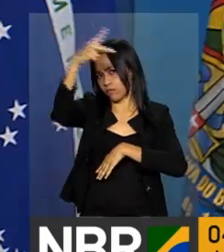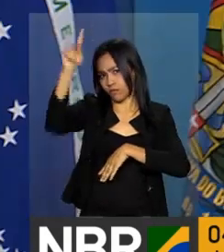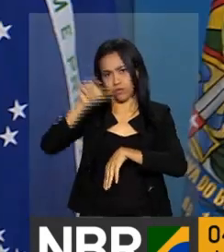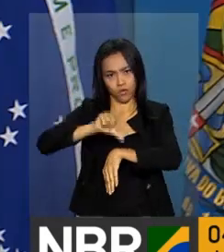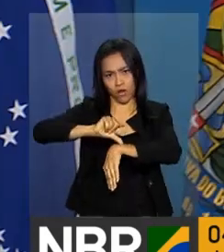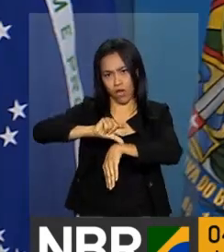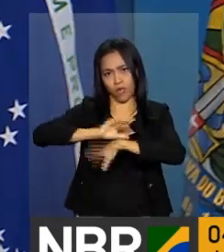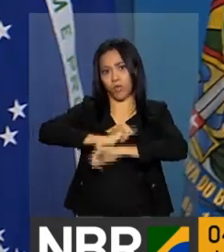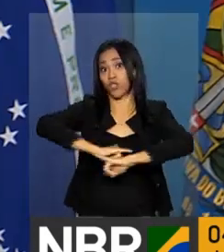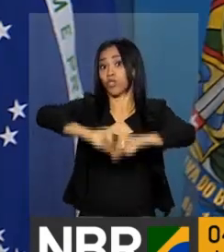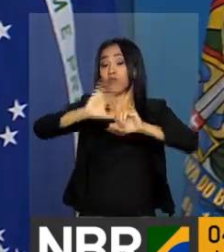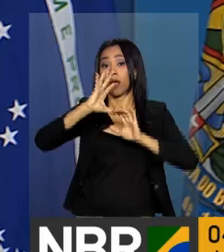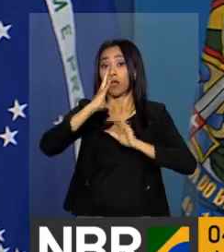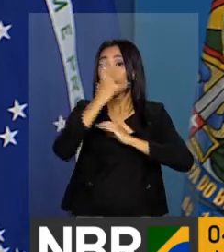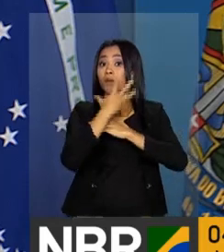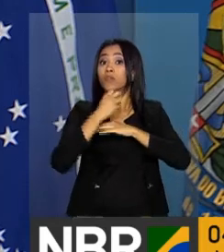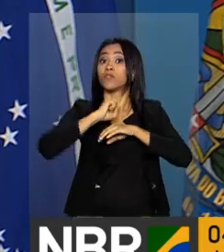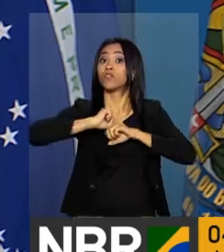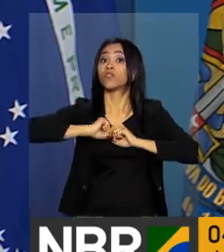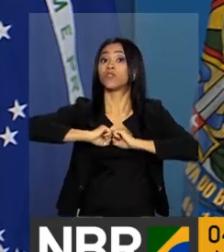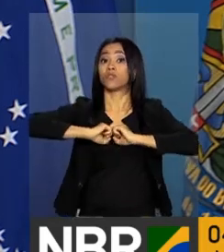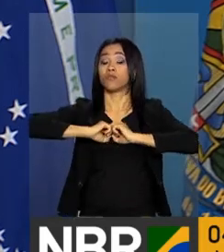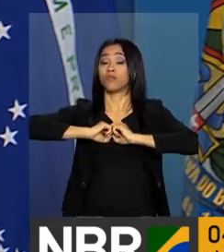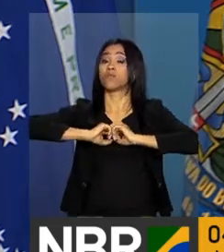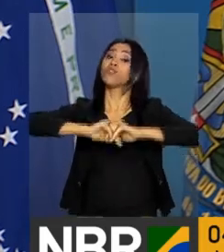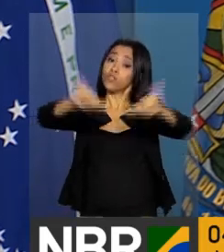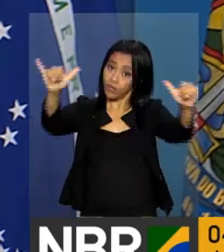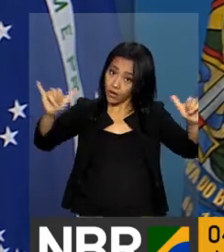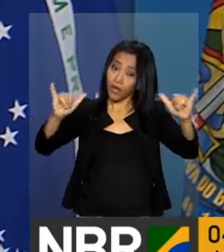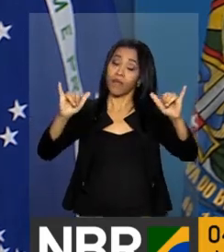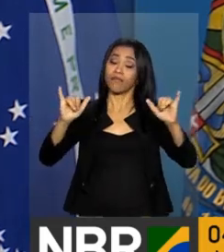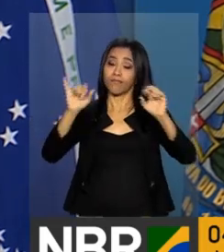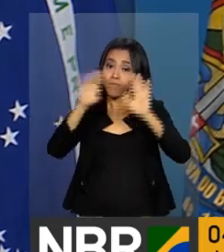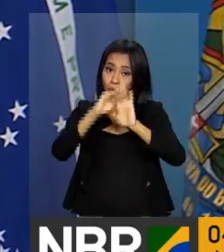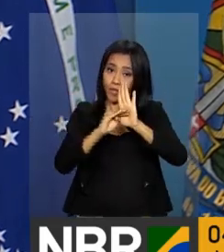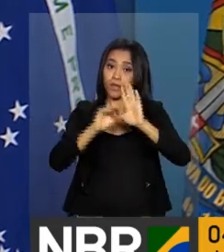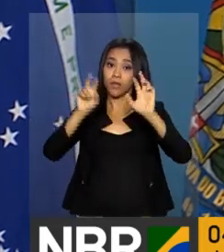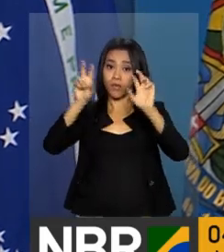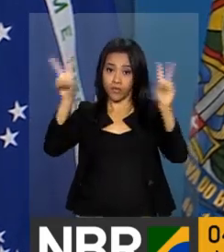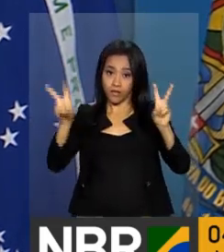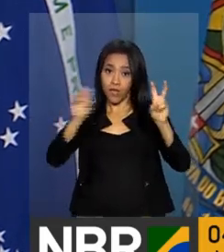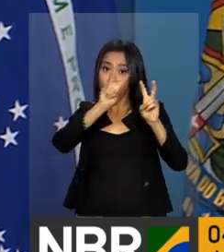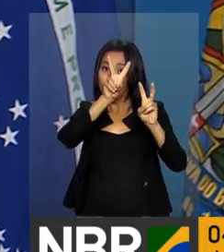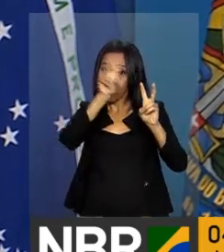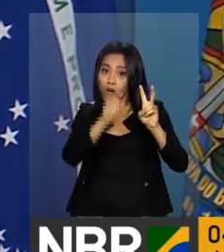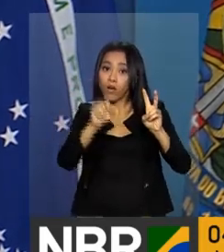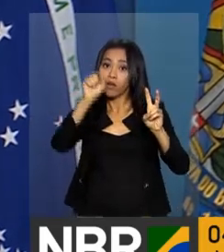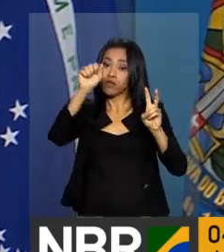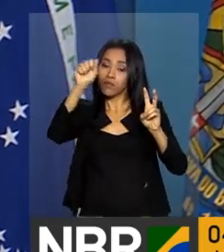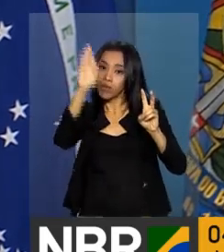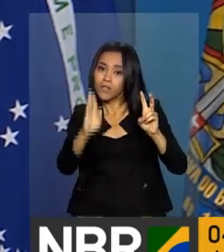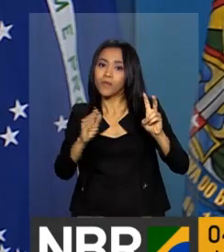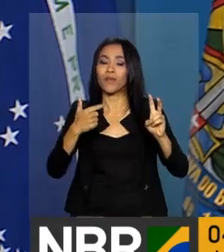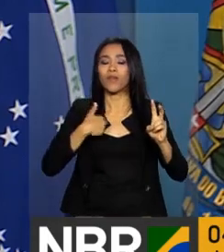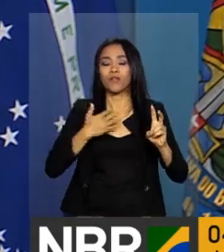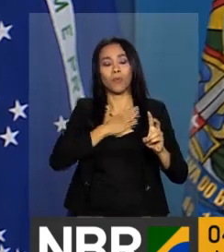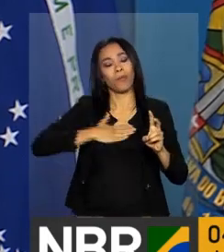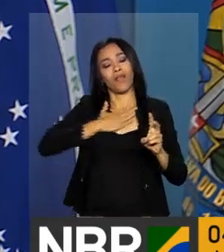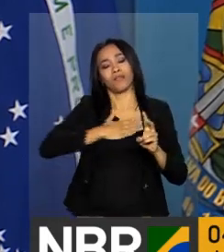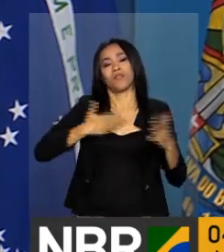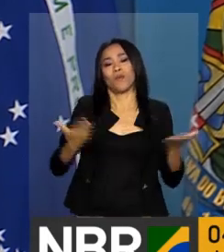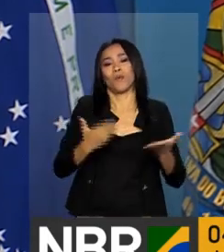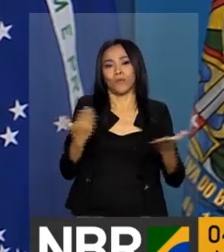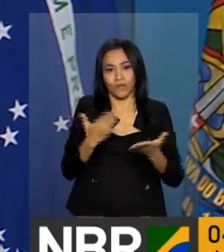então a digo eu eu tenho muito prazer hoje em modernizar esse sistema